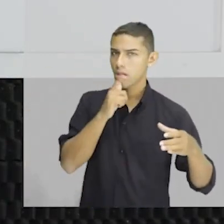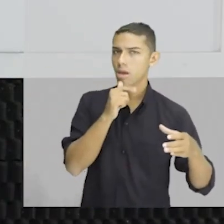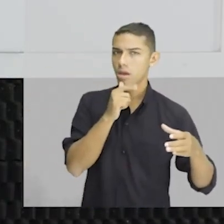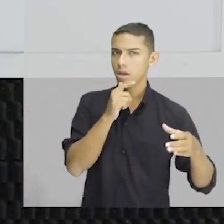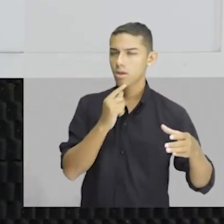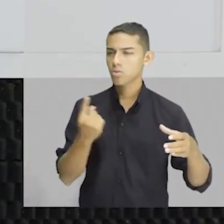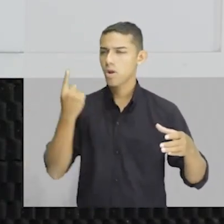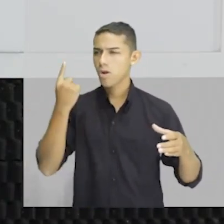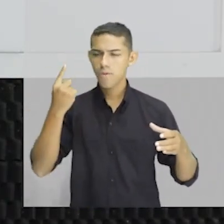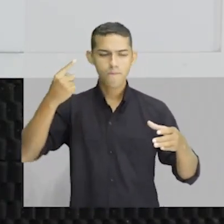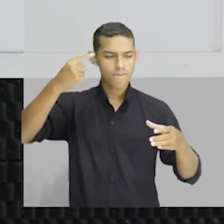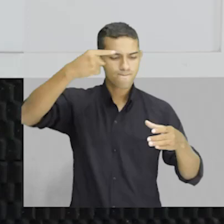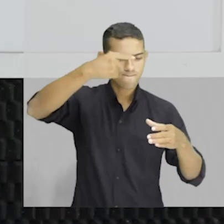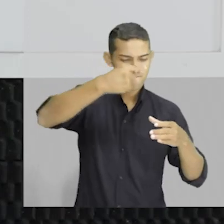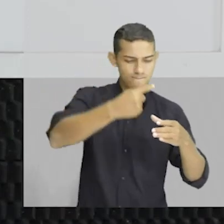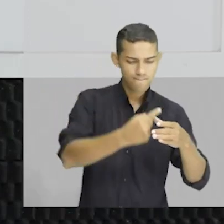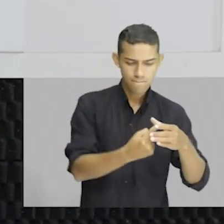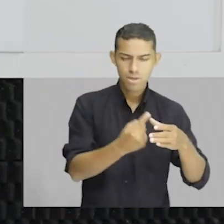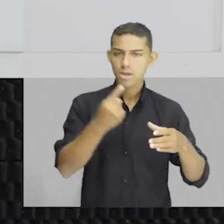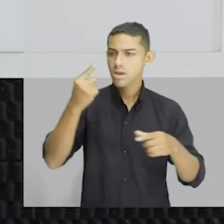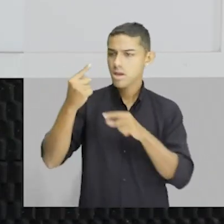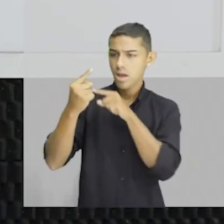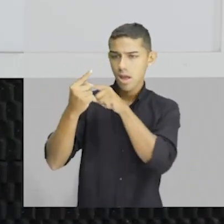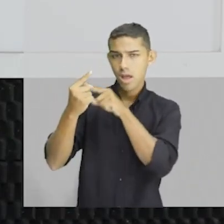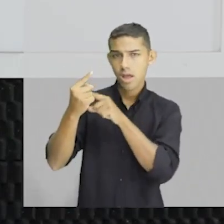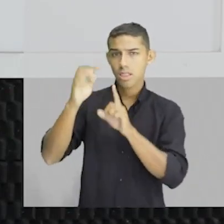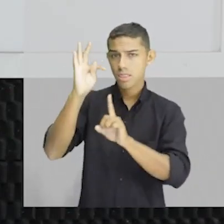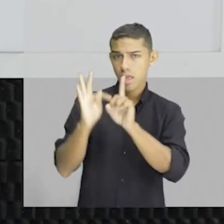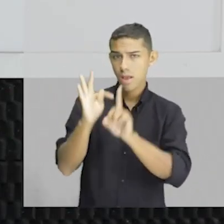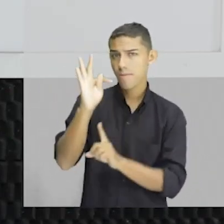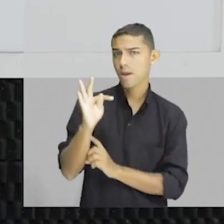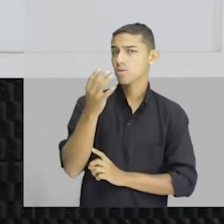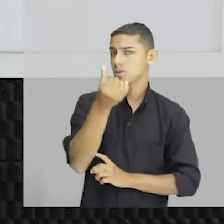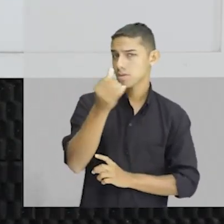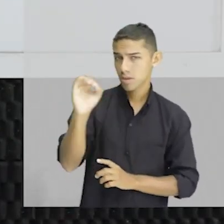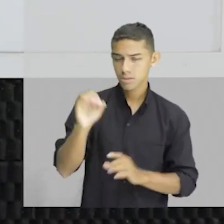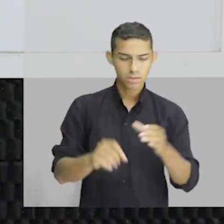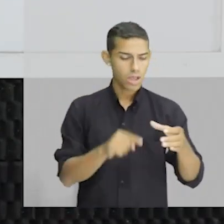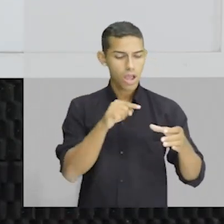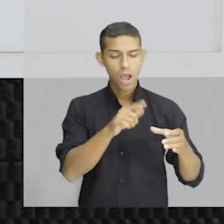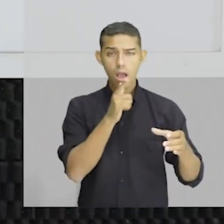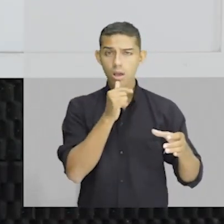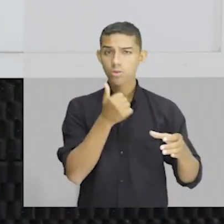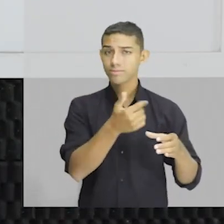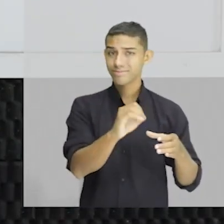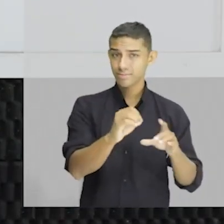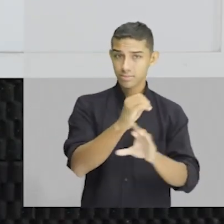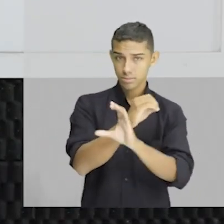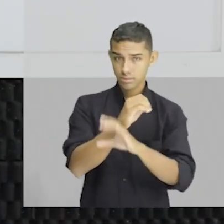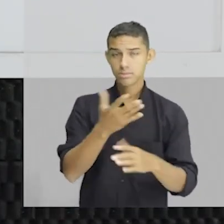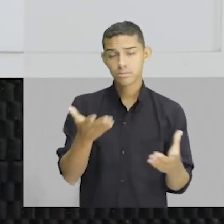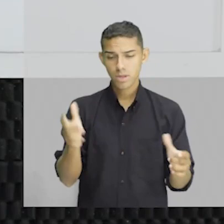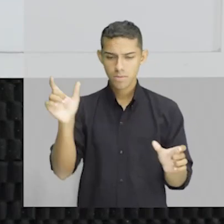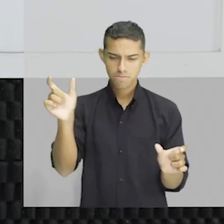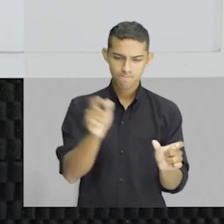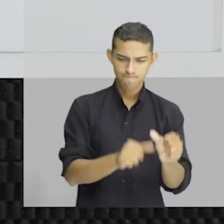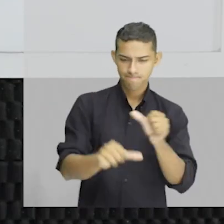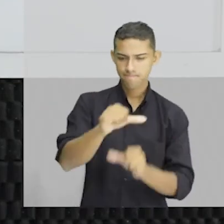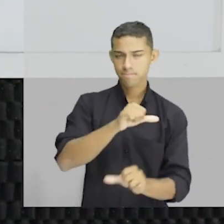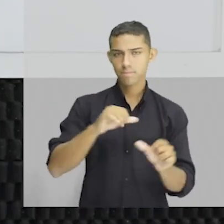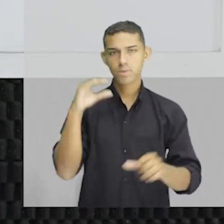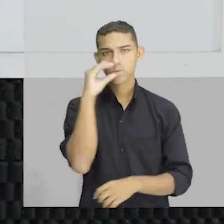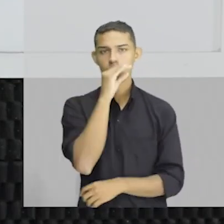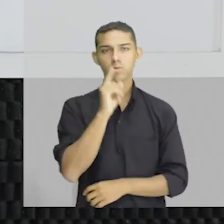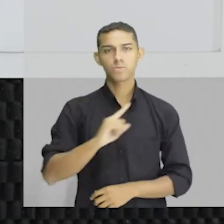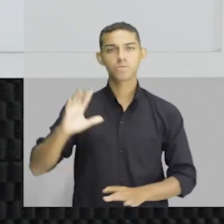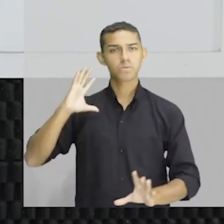e parafuso e isso vão trocar calor entre eles aí a gente resolve assim ó o somatório princípio da Igualdade das